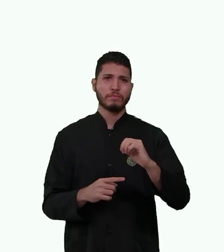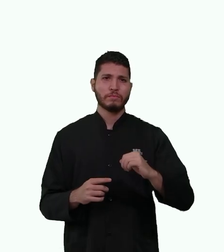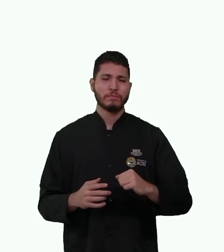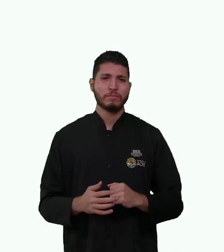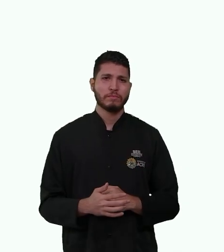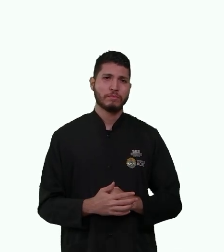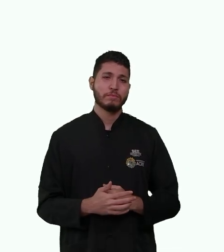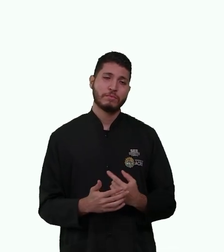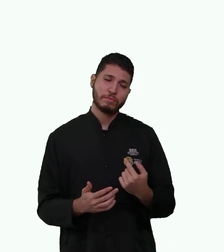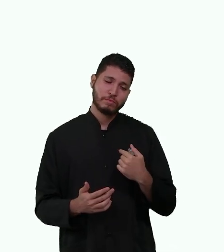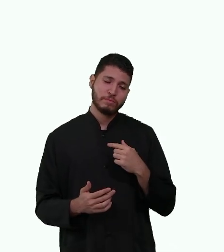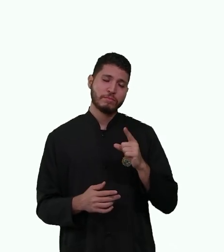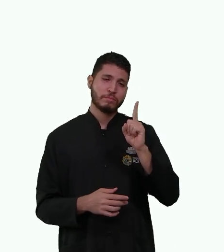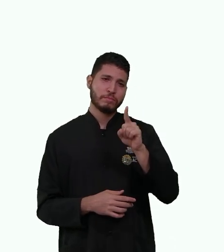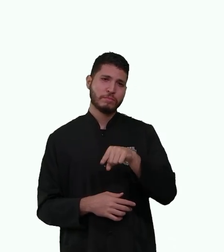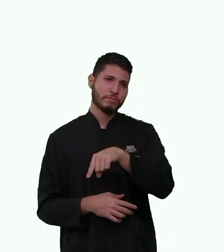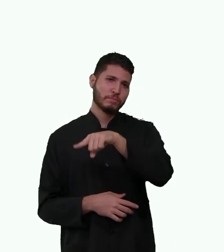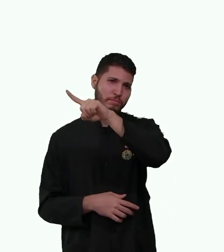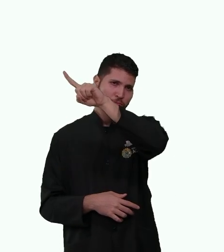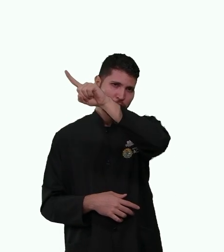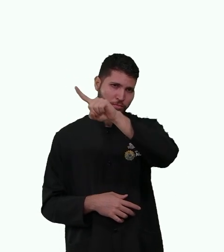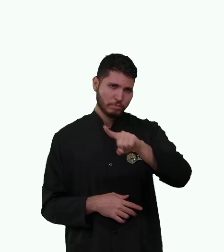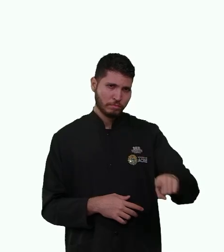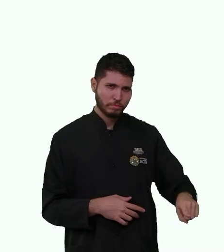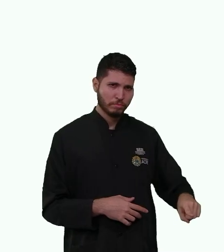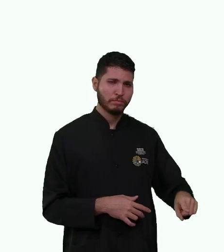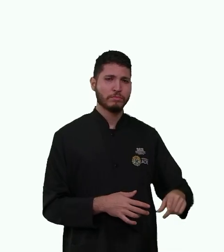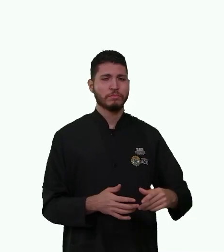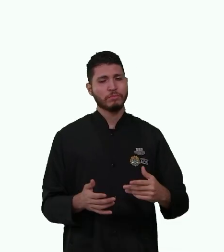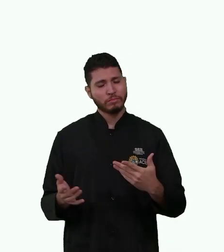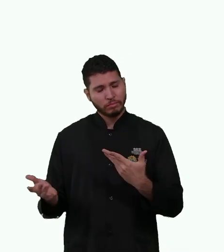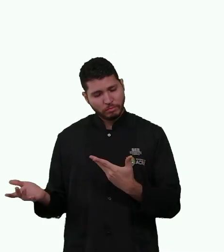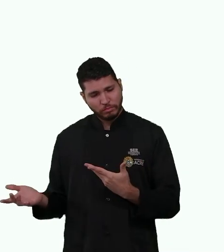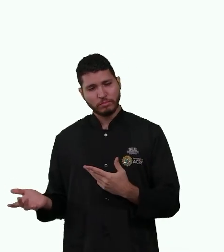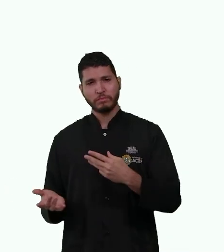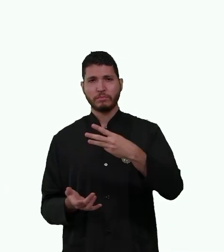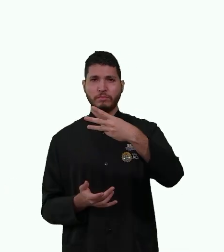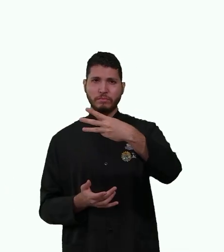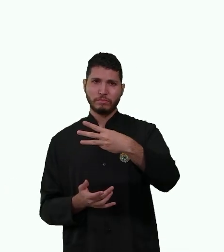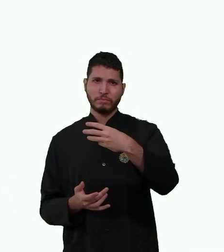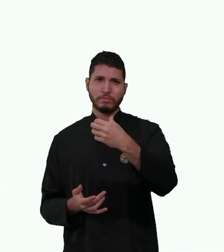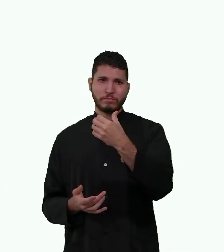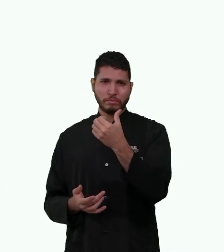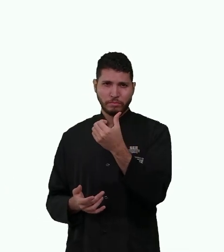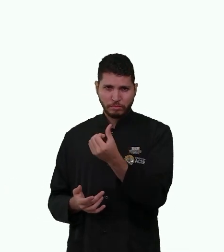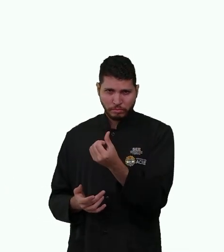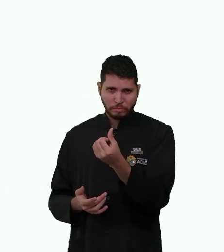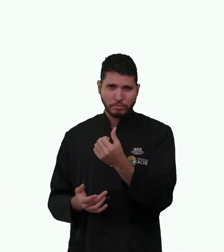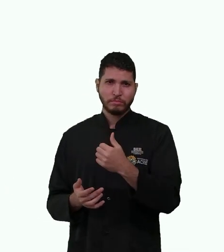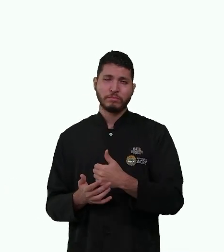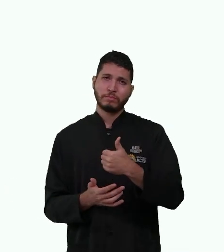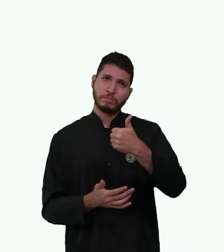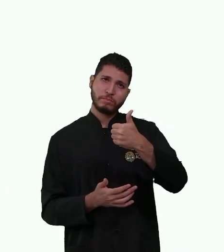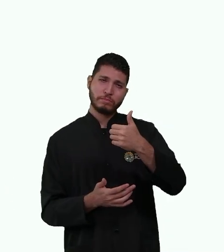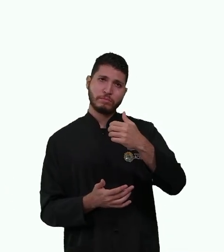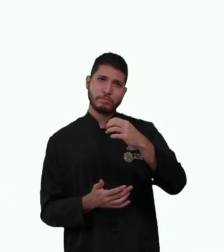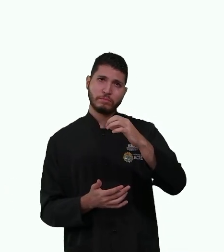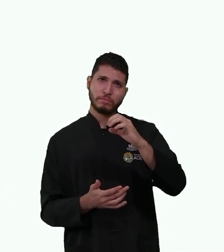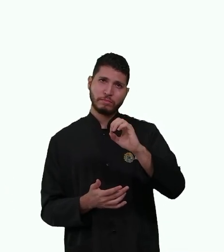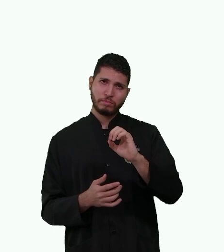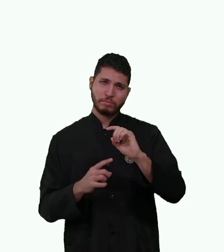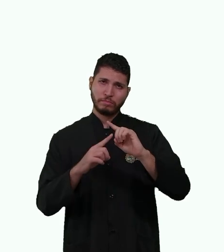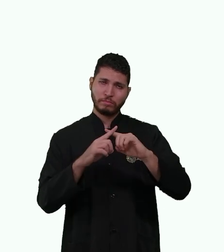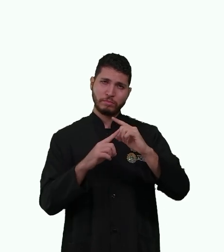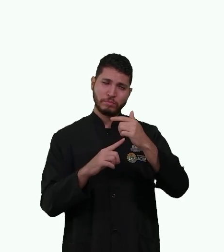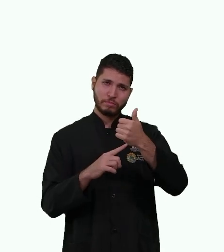zero, cancela, cancela, em cima e embaixo. 4 vezes 9, 36. 10 vezes 10, 100. Então, qual